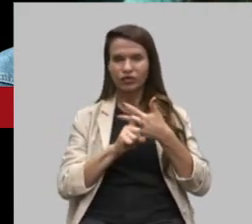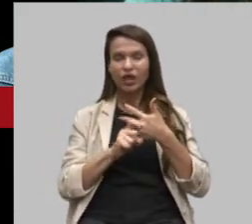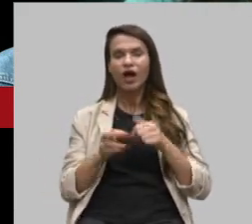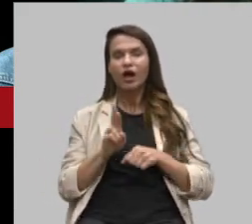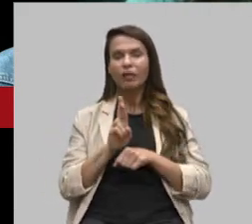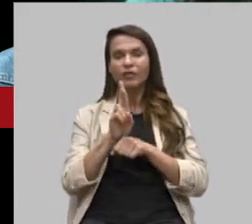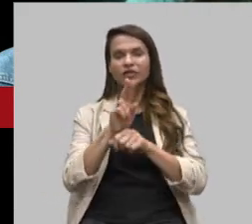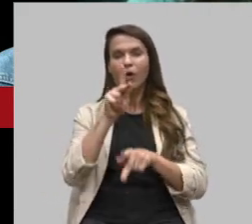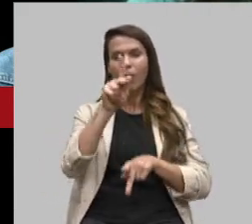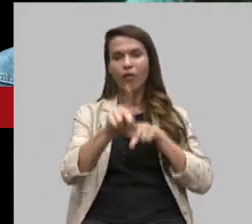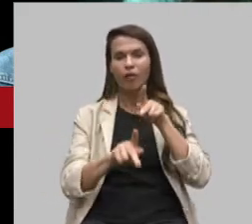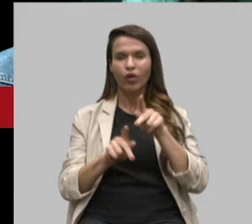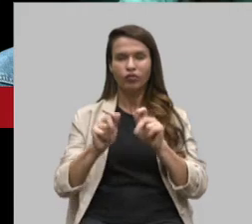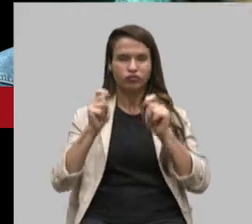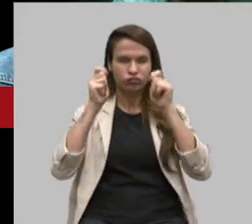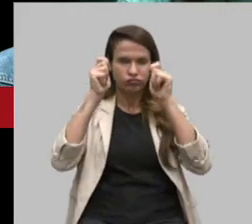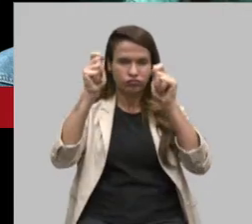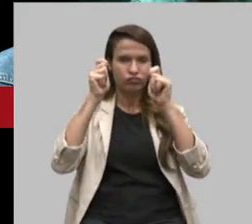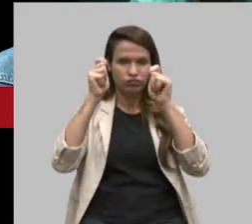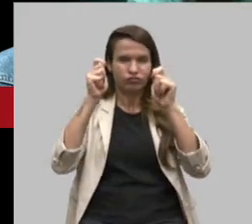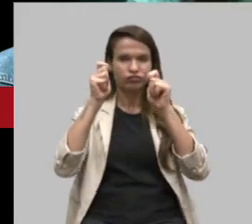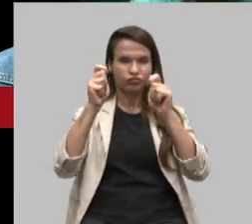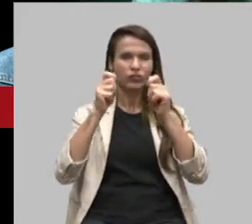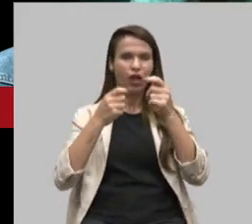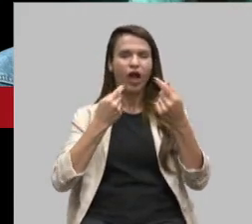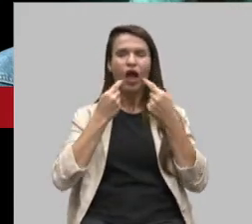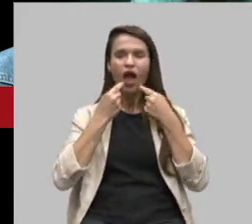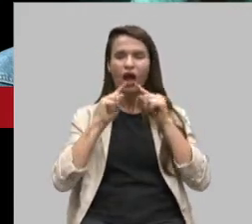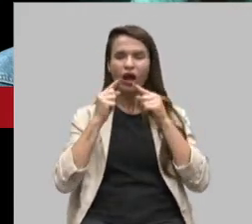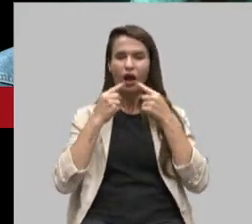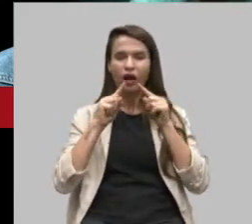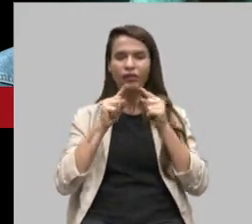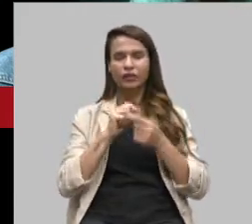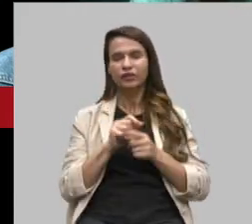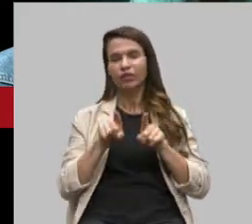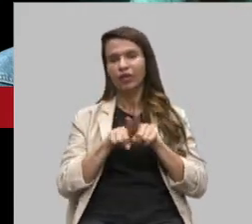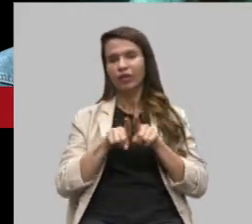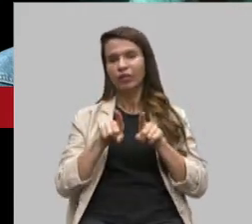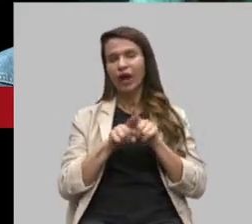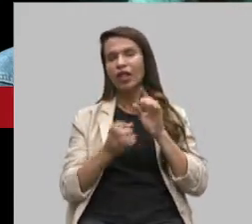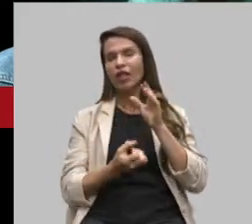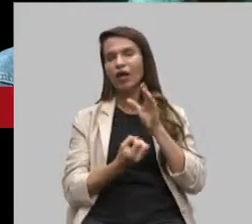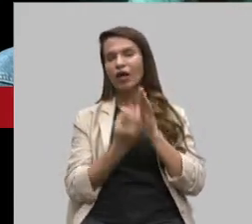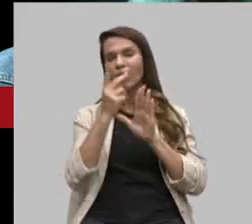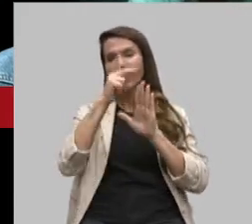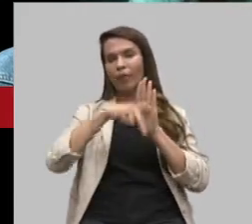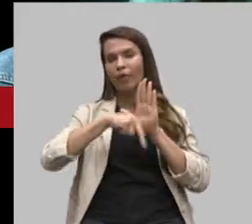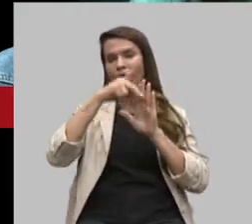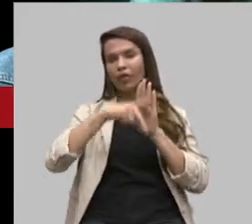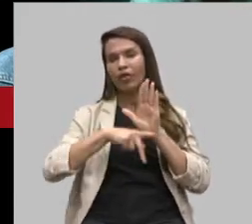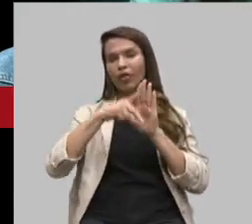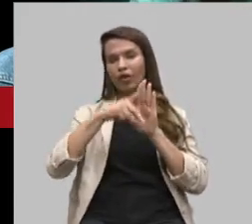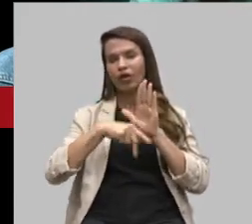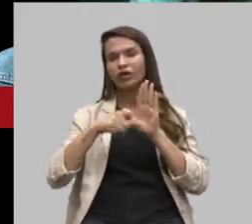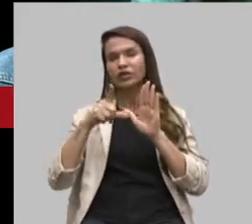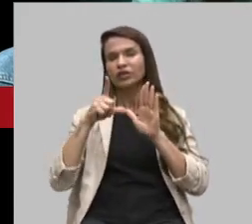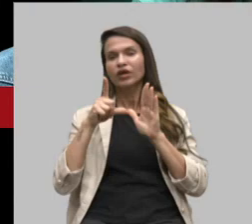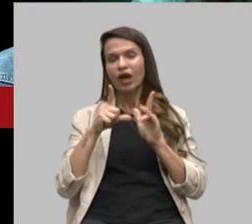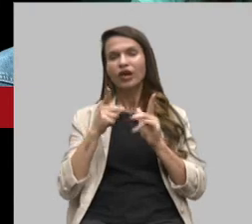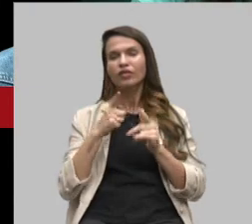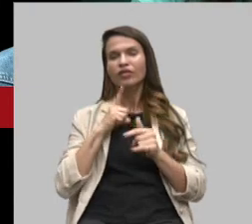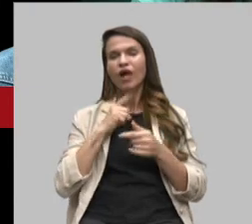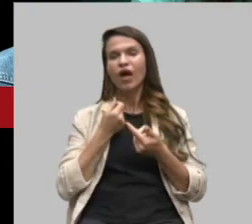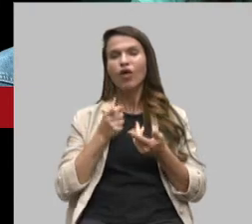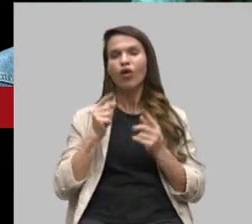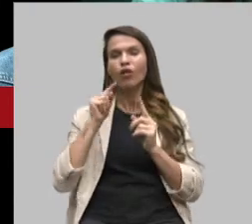suas reivindicações e queixa Então tá criando um programa que consiste fiscalizar uma lei que já